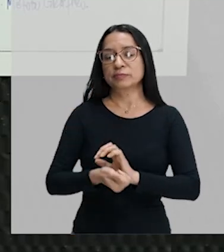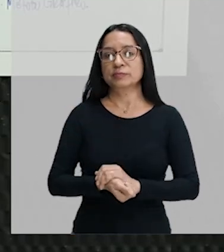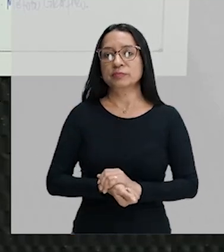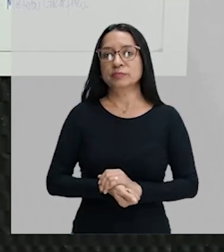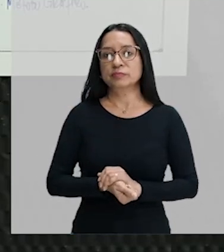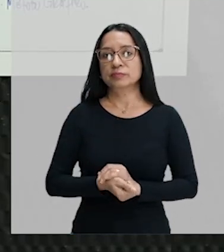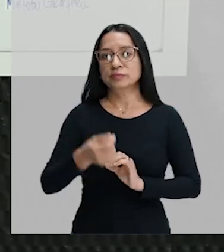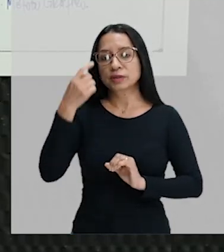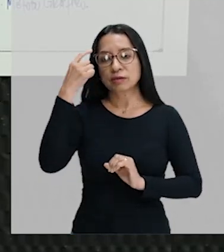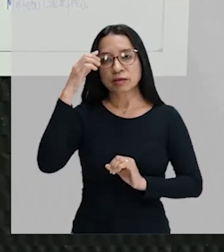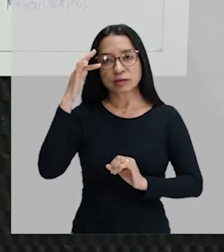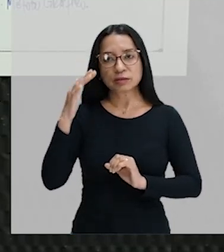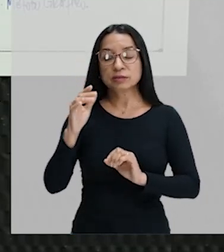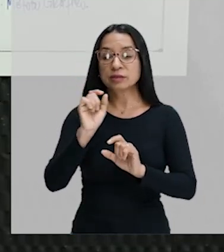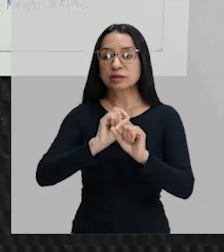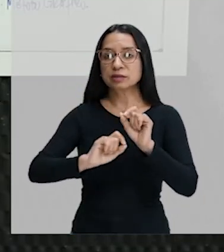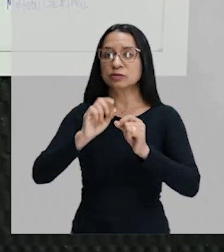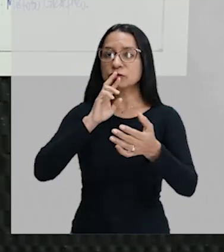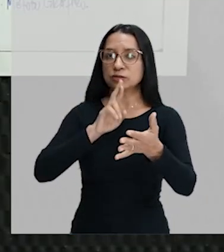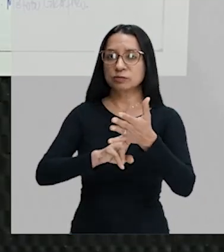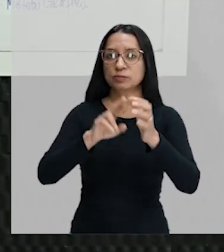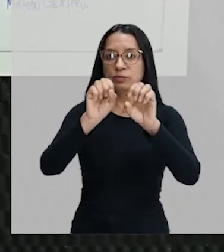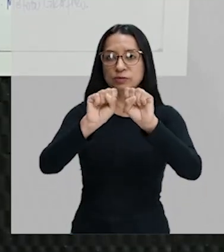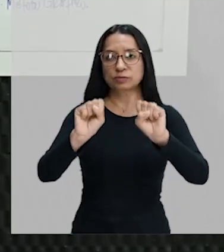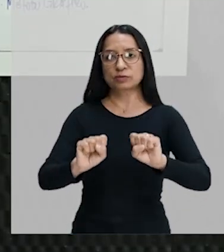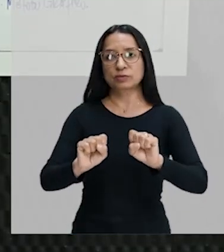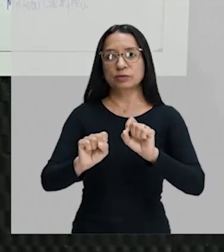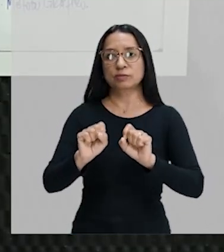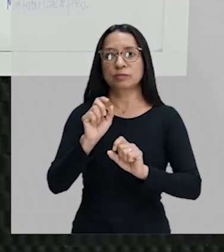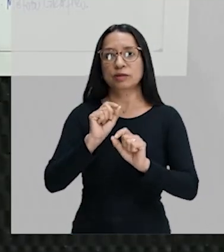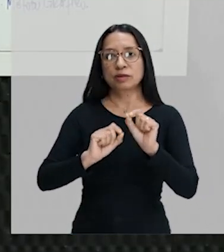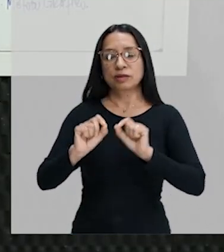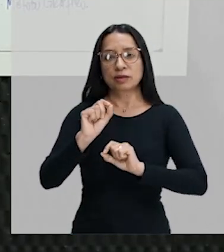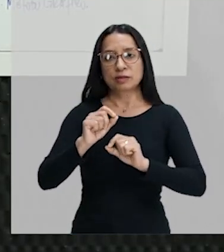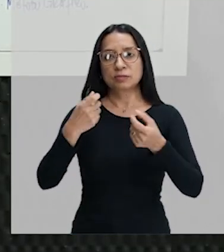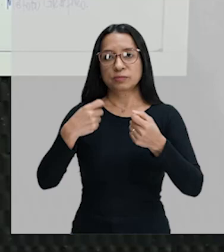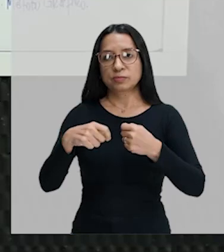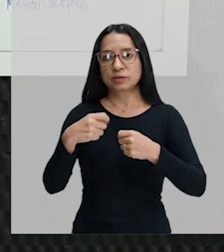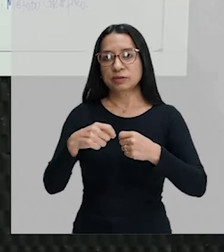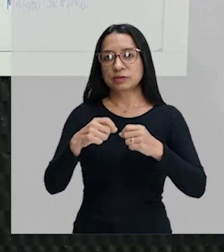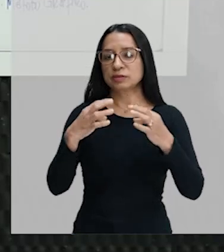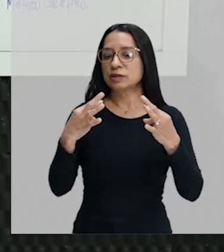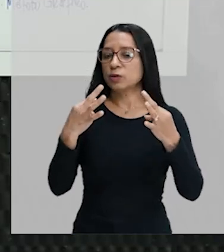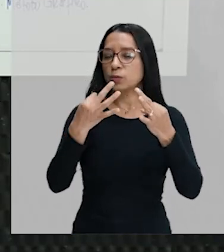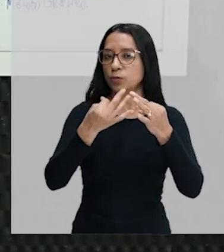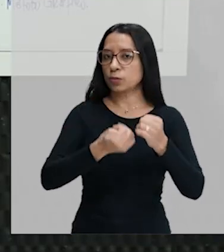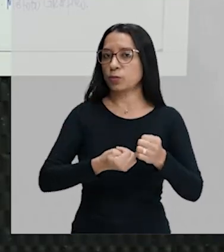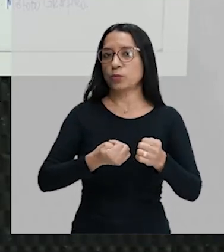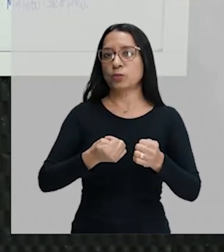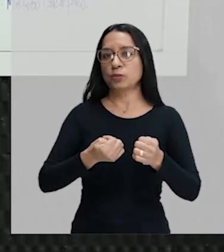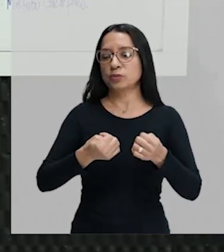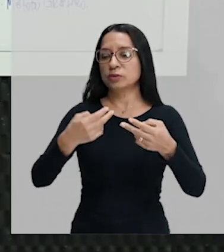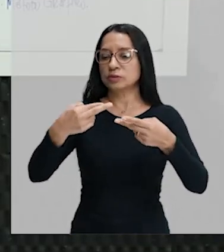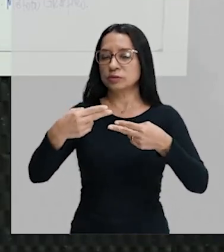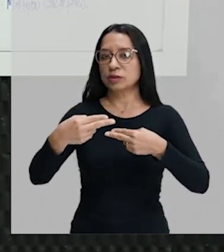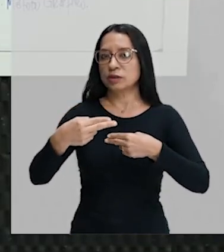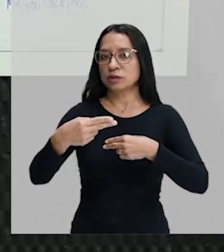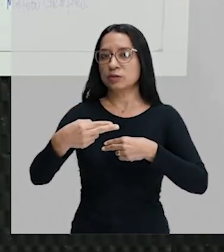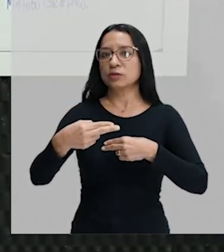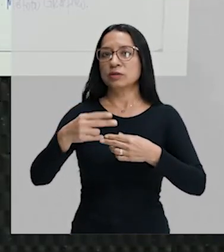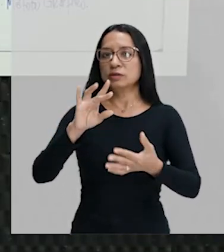Então a ideia de solução de sistema é esse. Tem que deixar todas aquelas igualdades